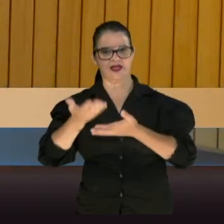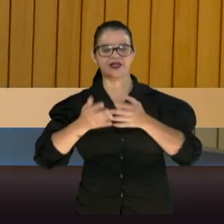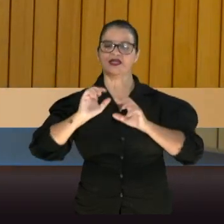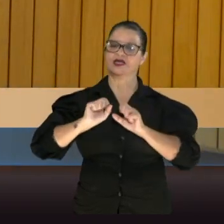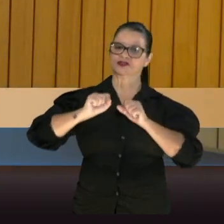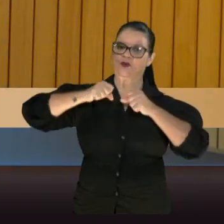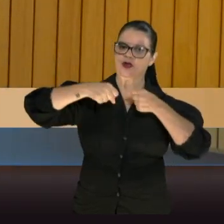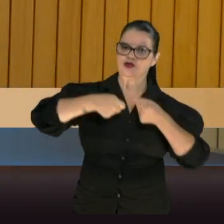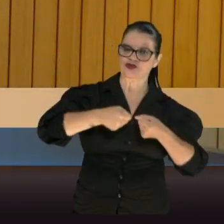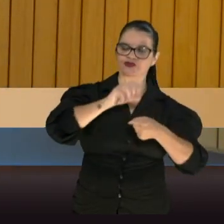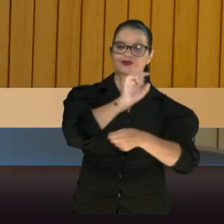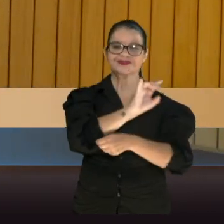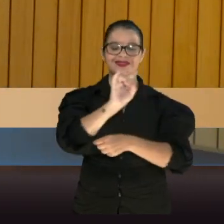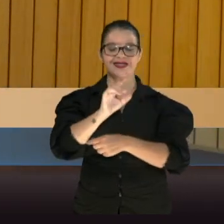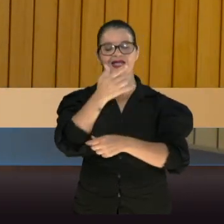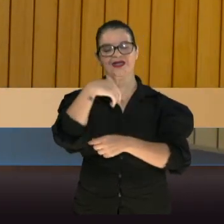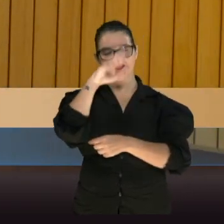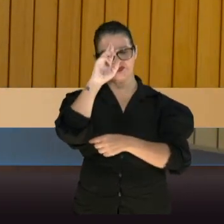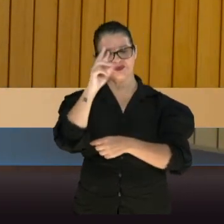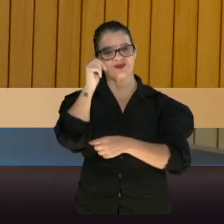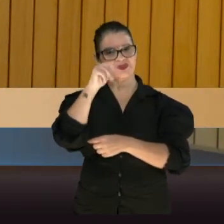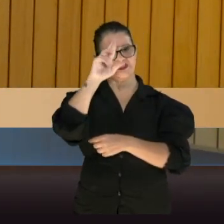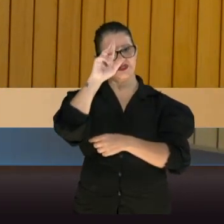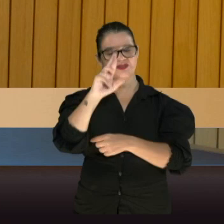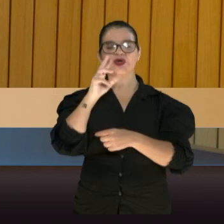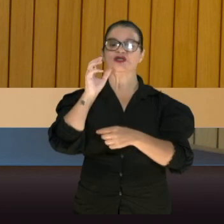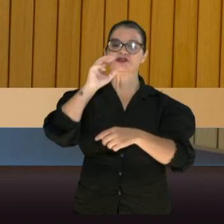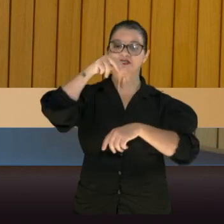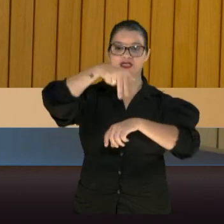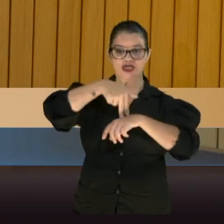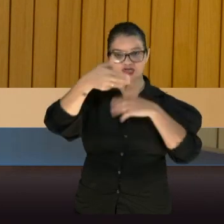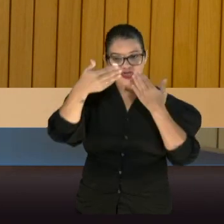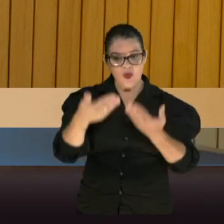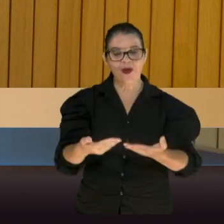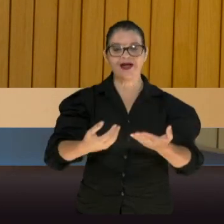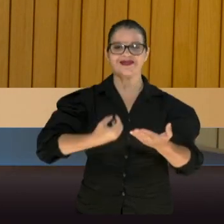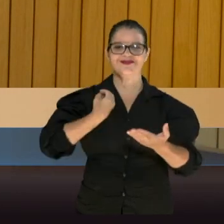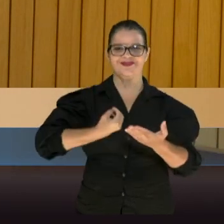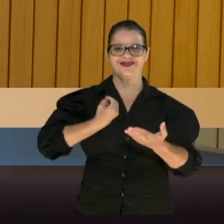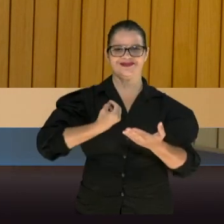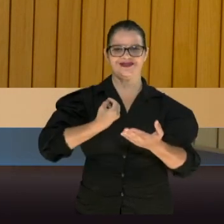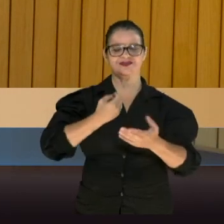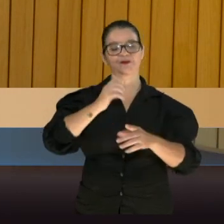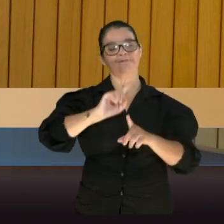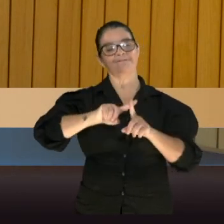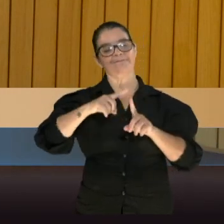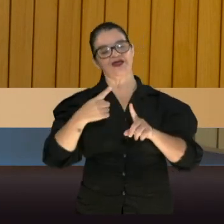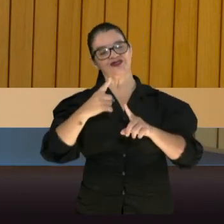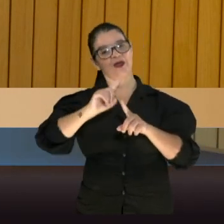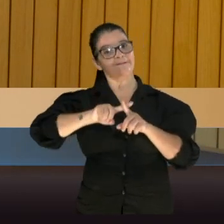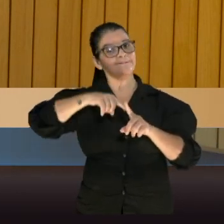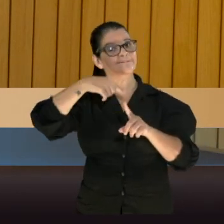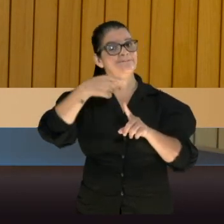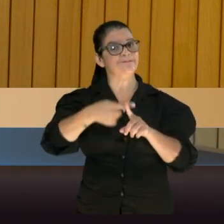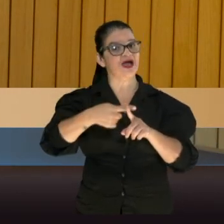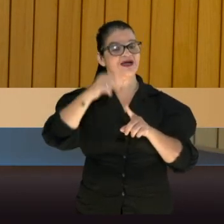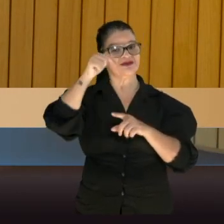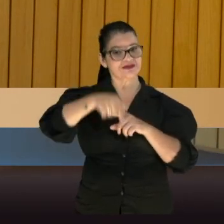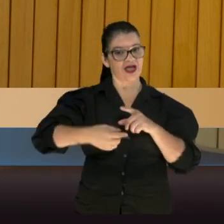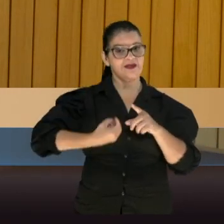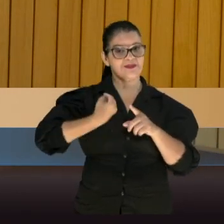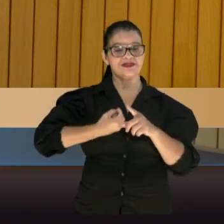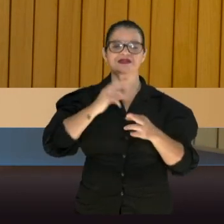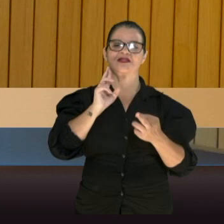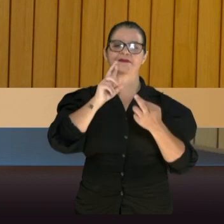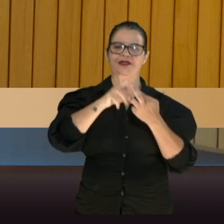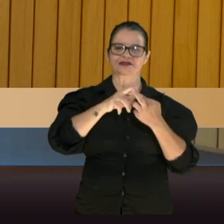que cada um dos senhores e das senhoras que estão aqui presentes, mas mais do que isso, aqui presentes representando os